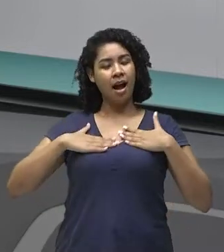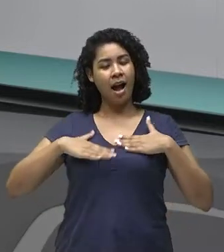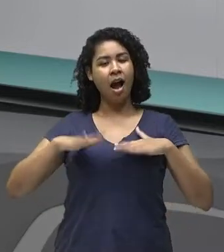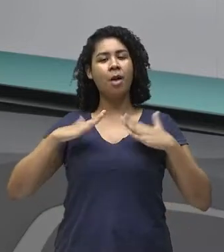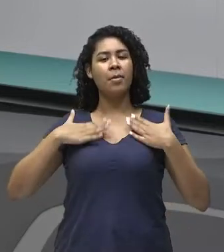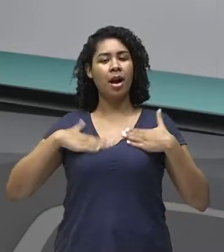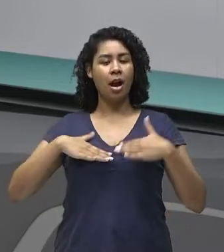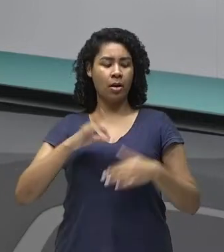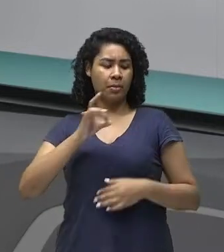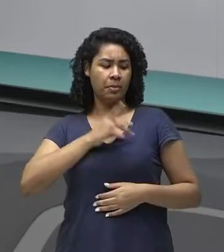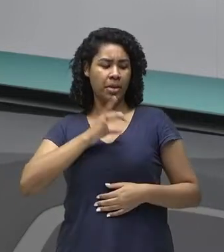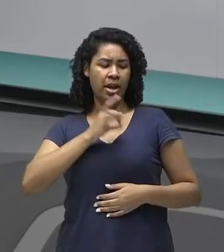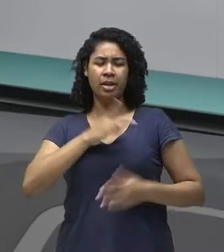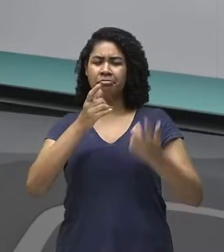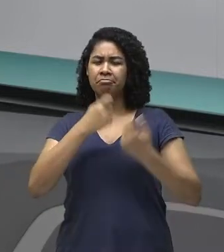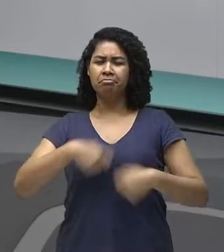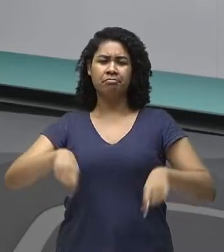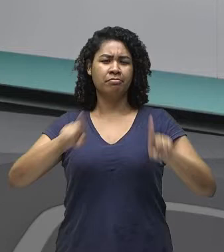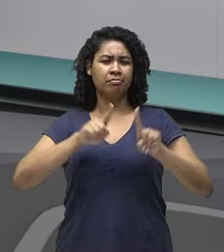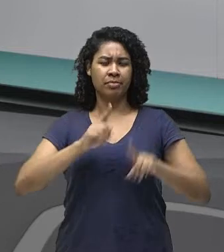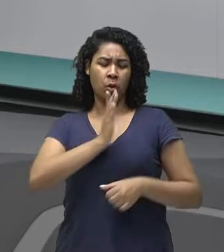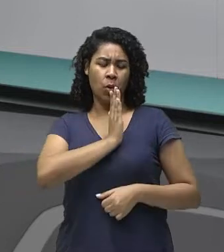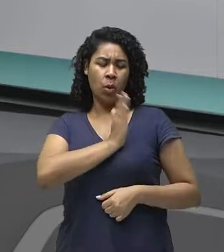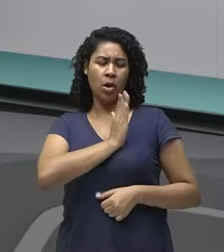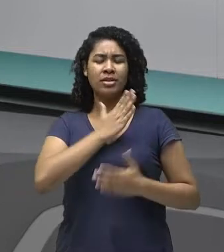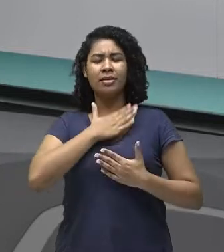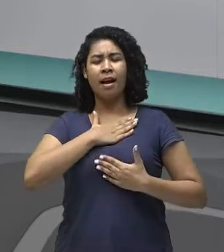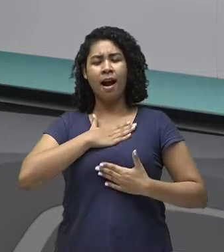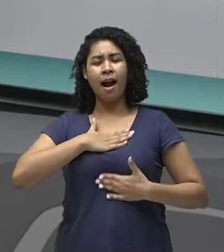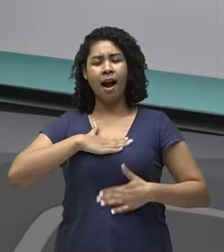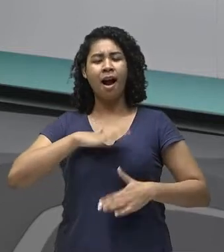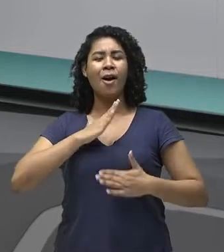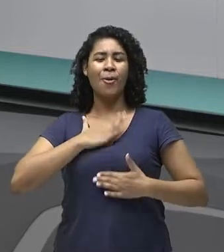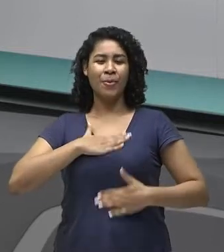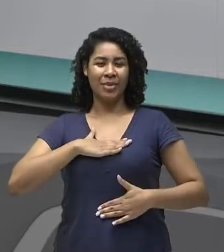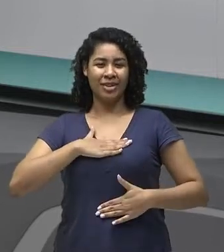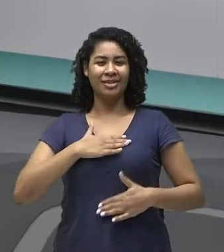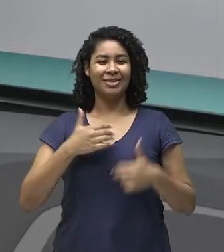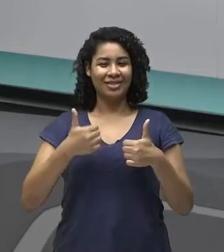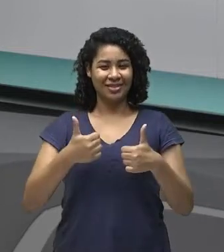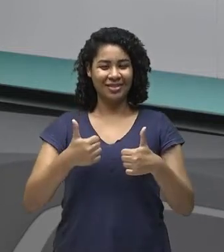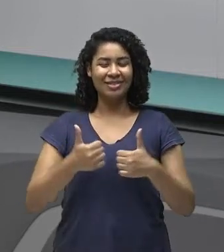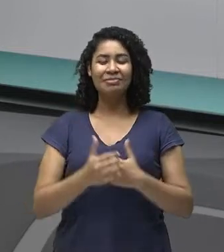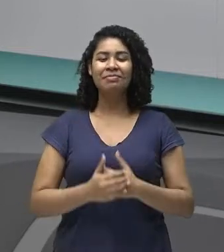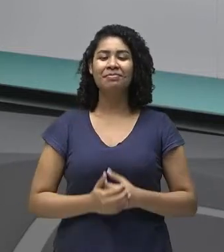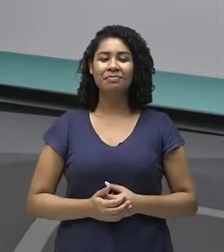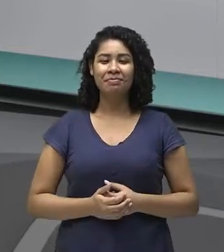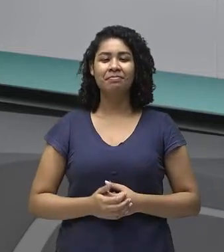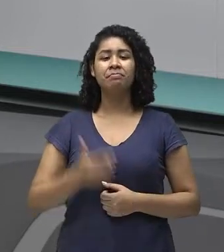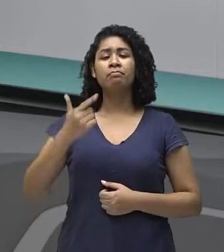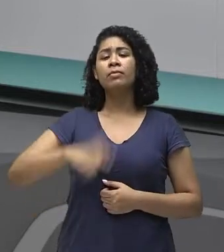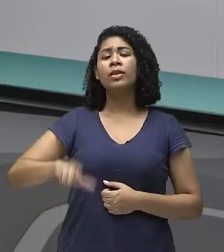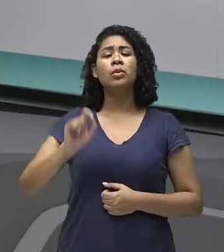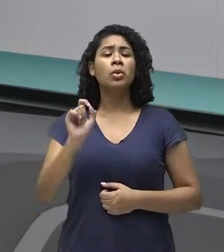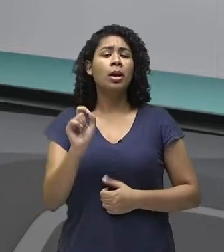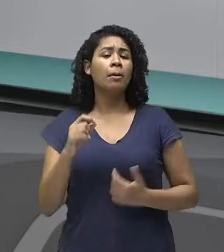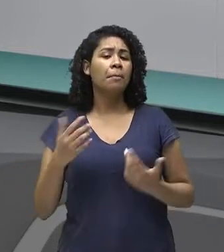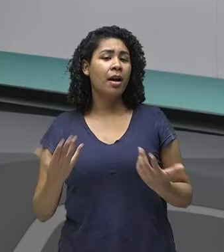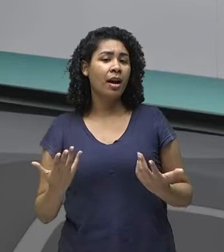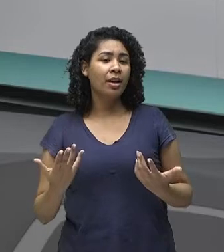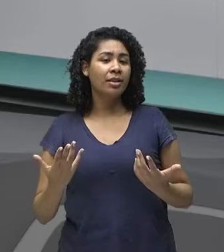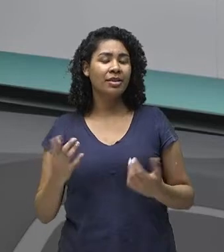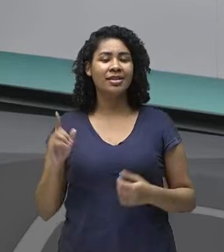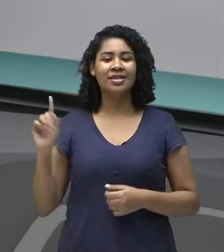tenha medo, calme o coração, keep calm, mantenha calma, tá? Então nós temos I, you, olha ali no